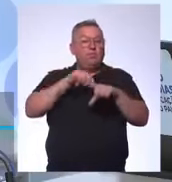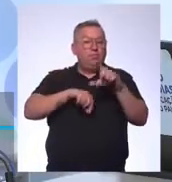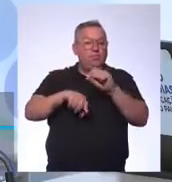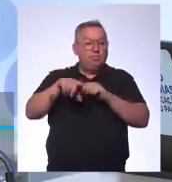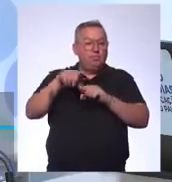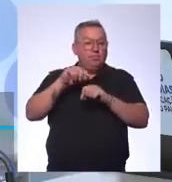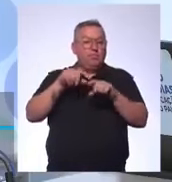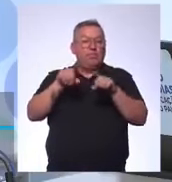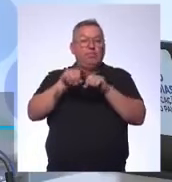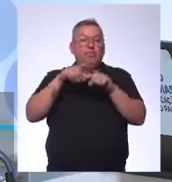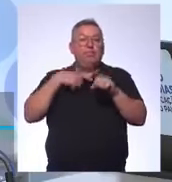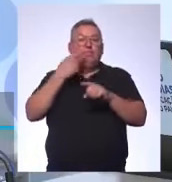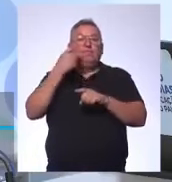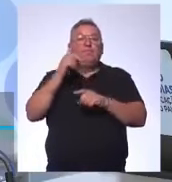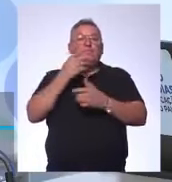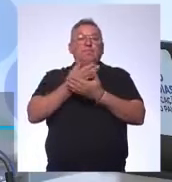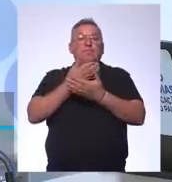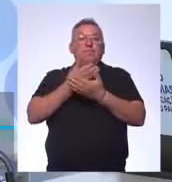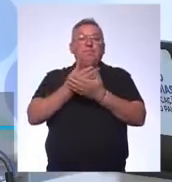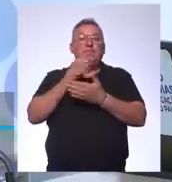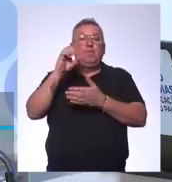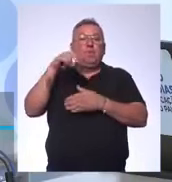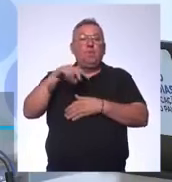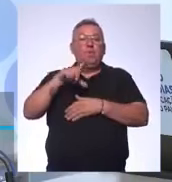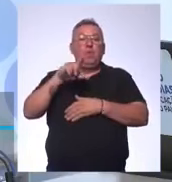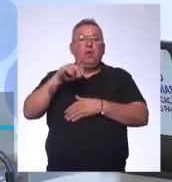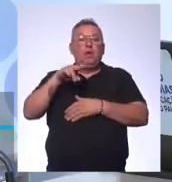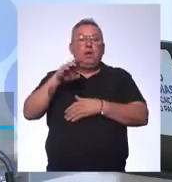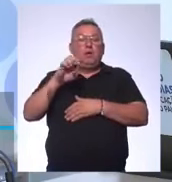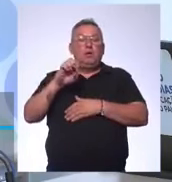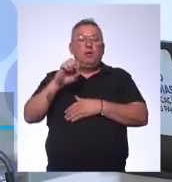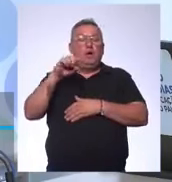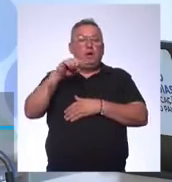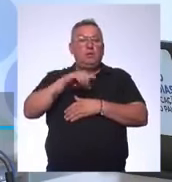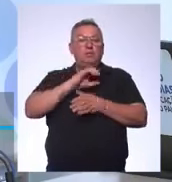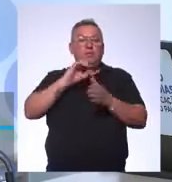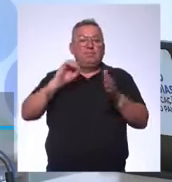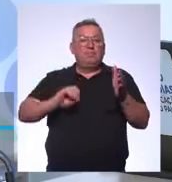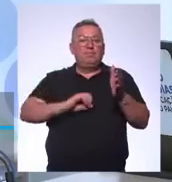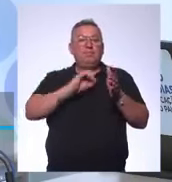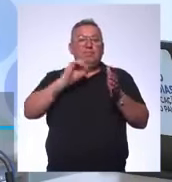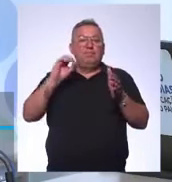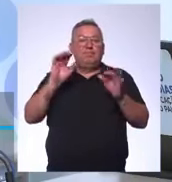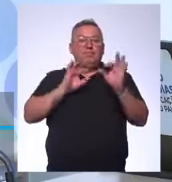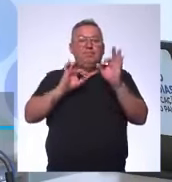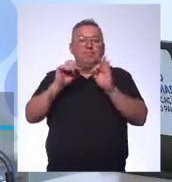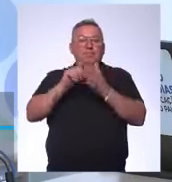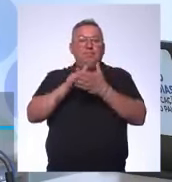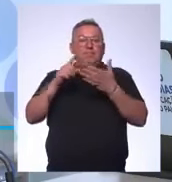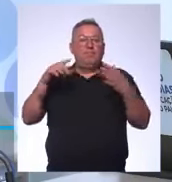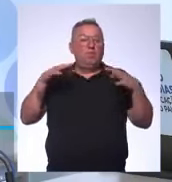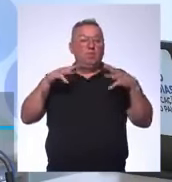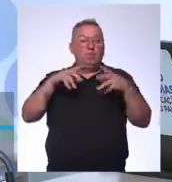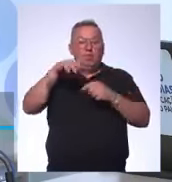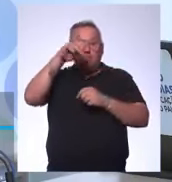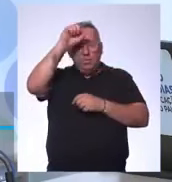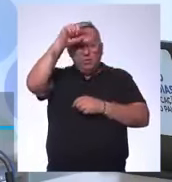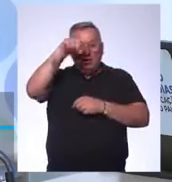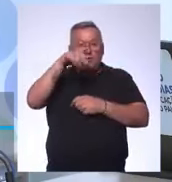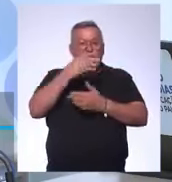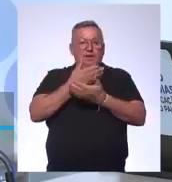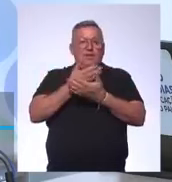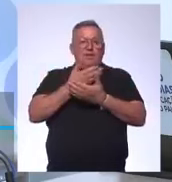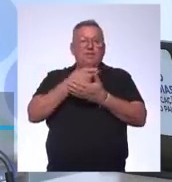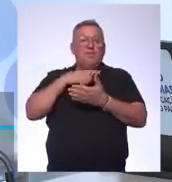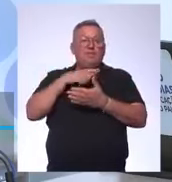e que eles falam das aulas online no CMSP. Aliás, montamos o jornal com tudo que foi aprendido nessas aulas.